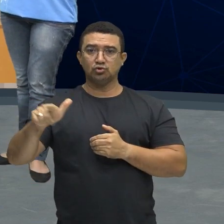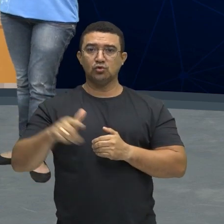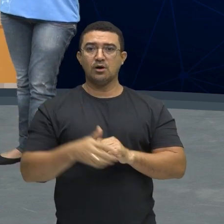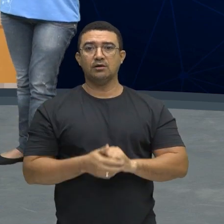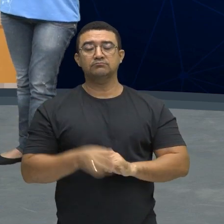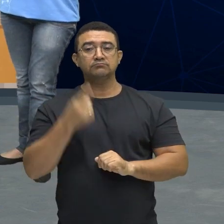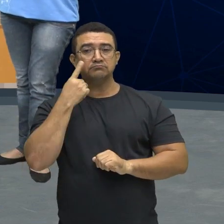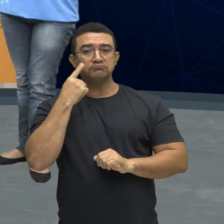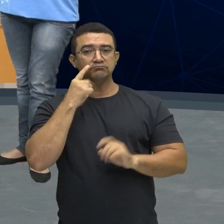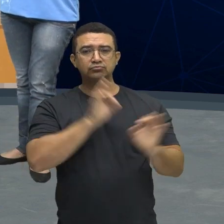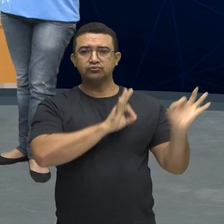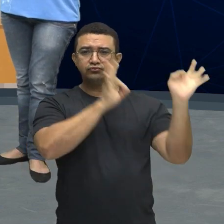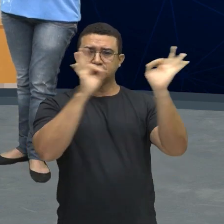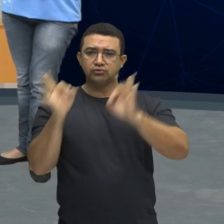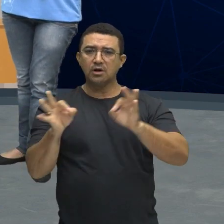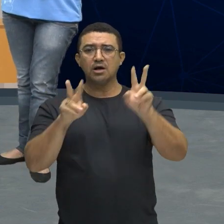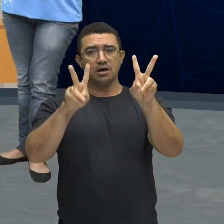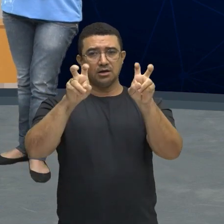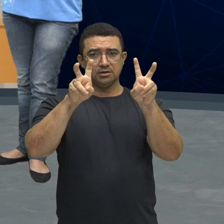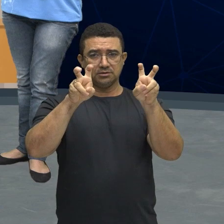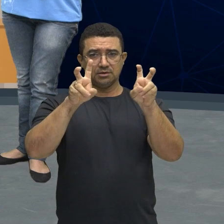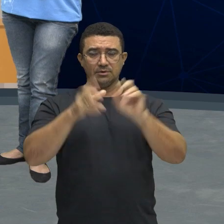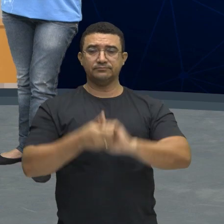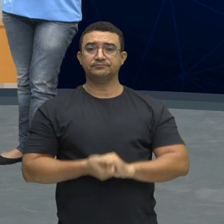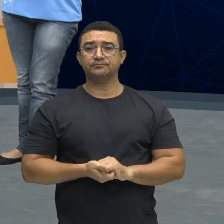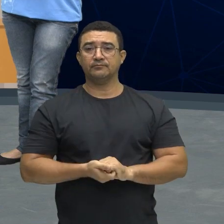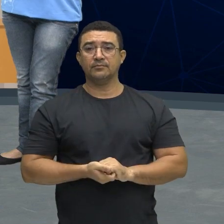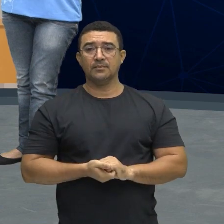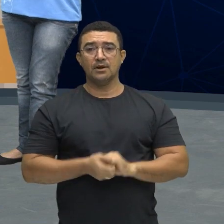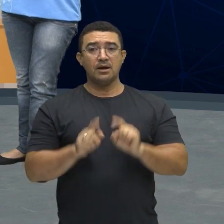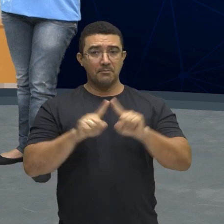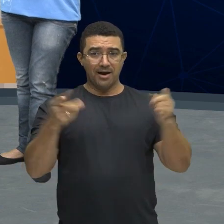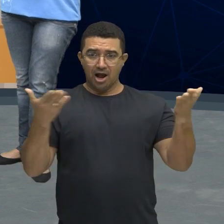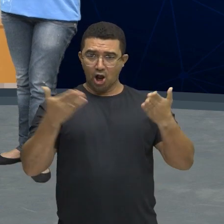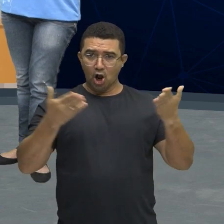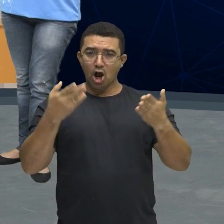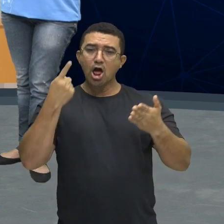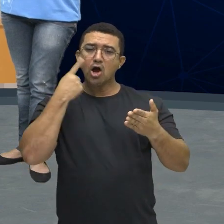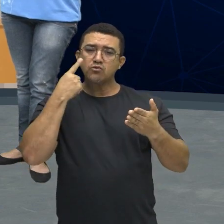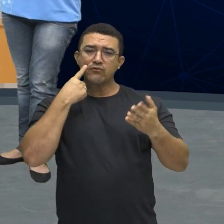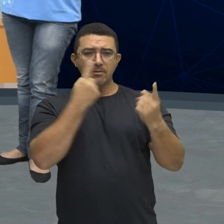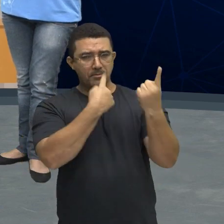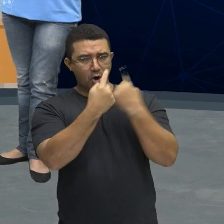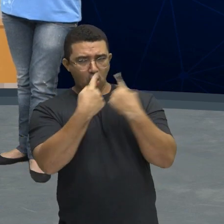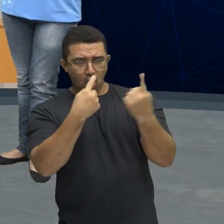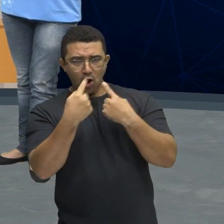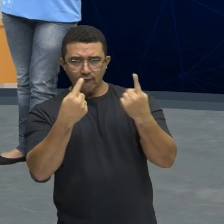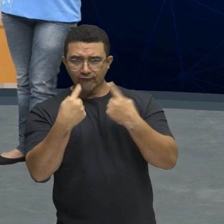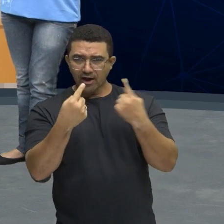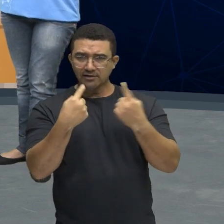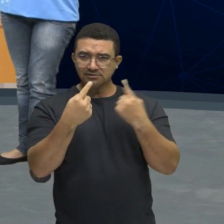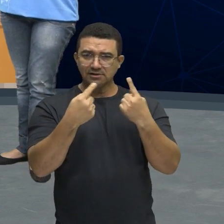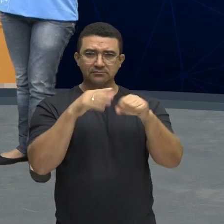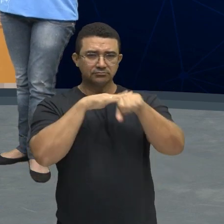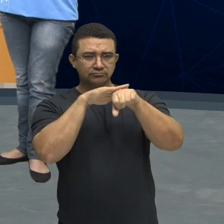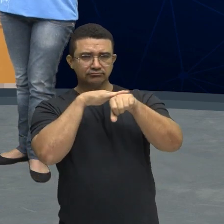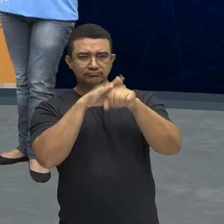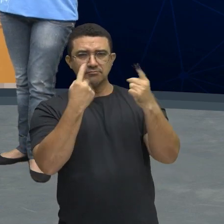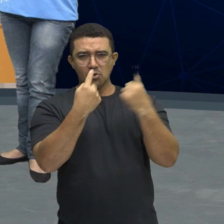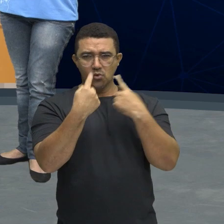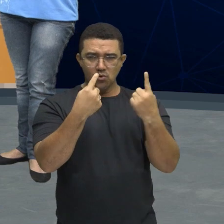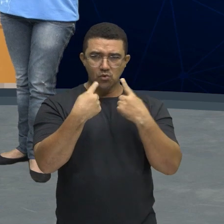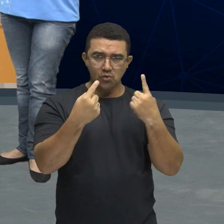revendo esse assunto. Agora, eu quero que vocês acompanhem um diálogo que a Teacher Cris fez com o nosso professor